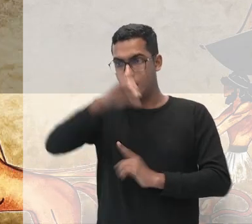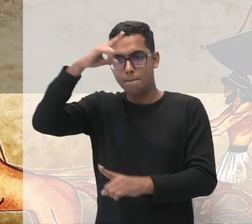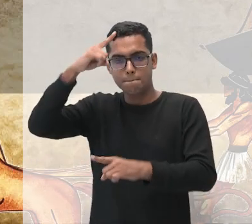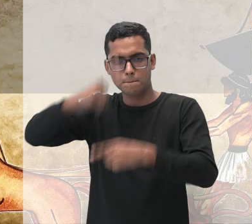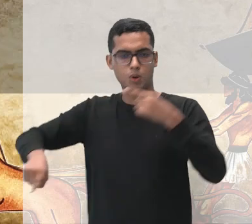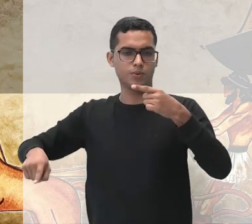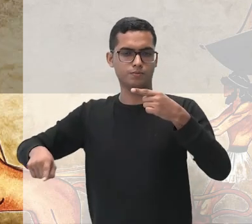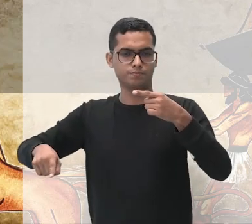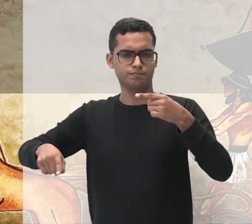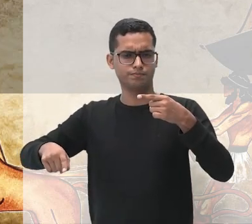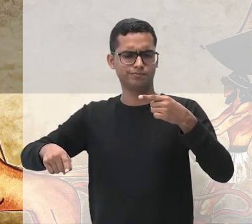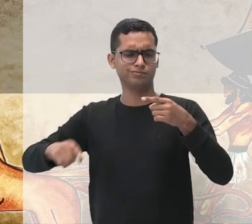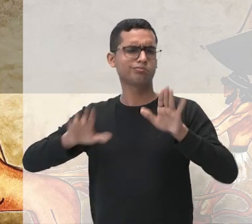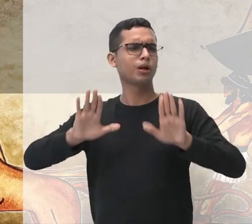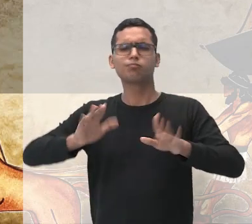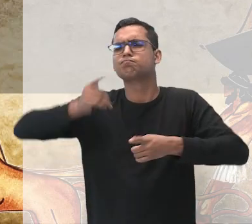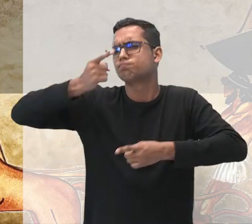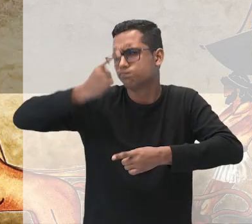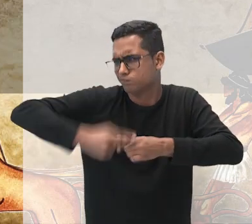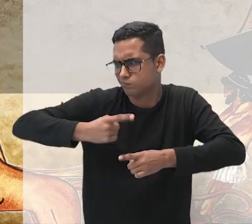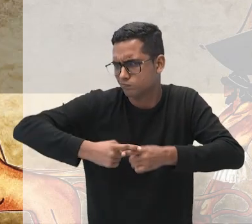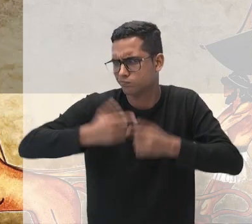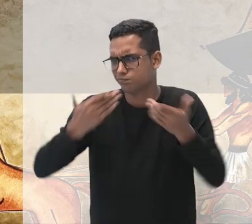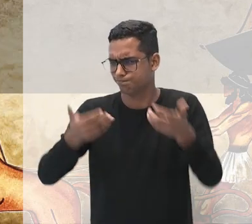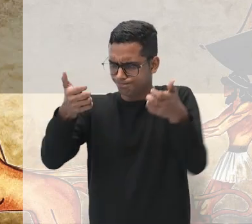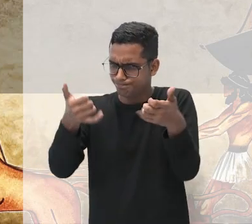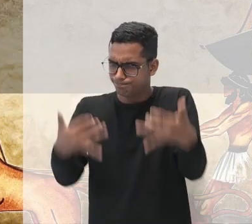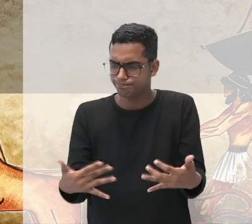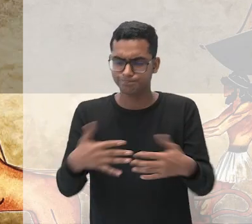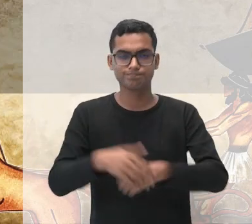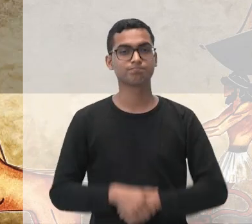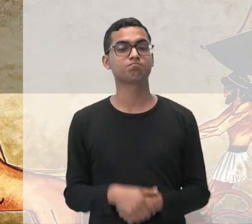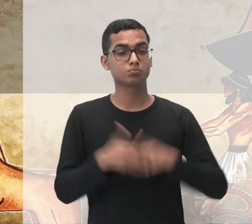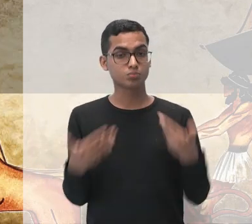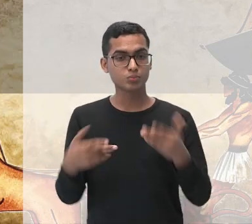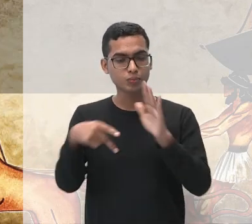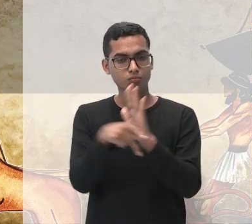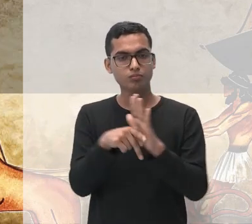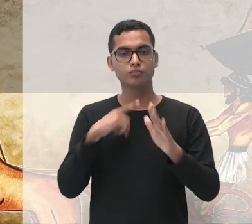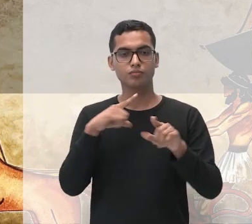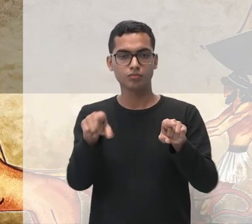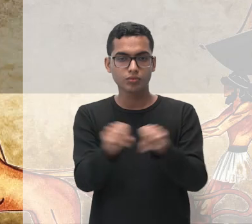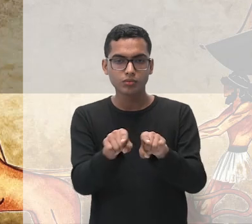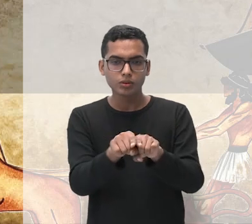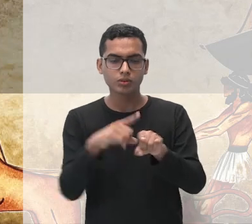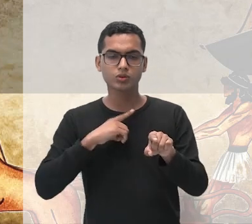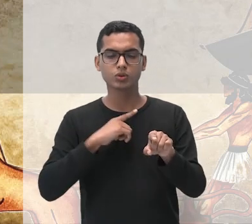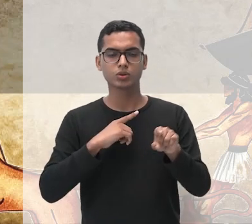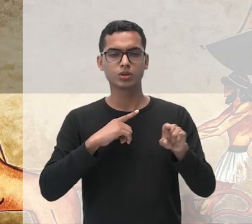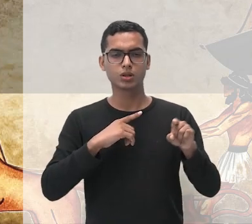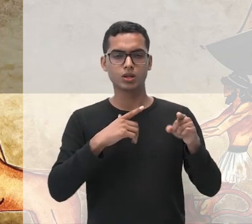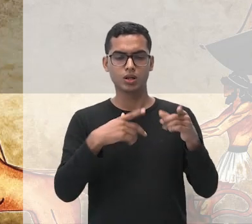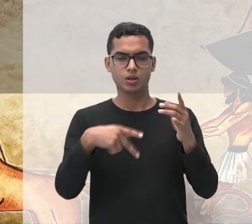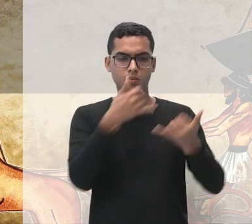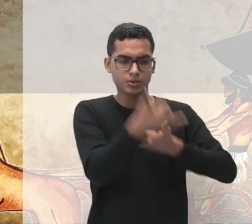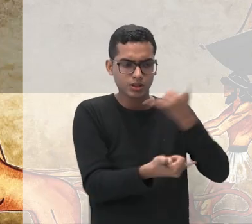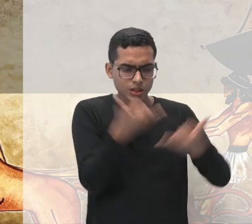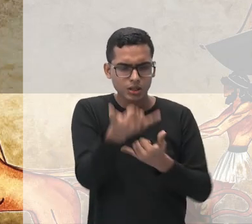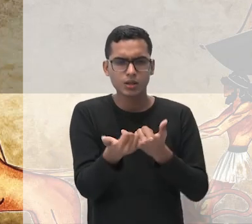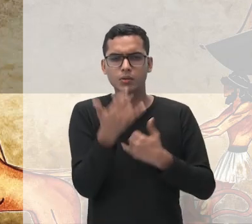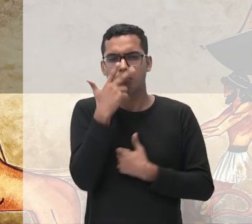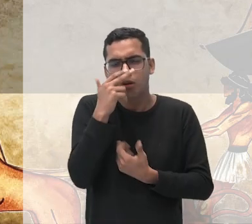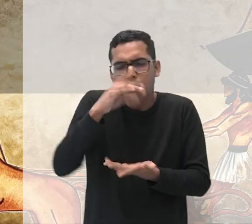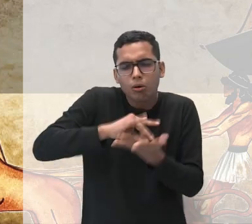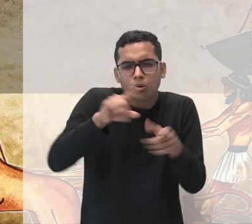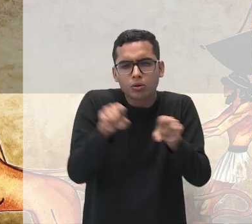quê? Porque esses jogos eles viam que eles cultuavam o corpo e nessa época era